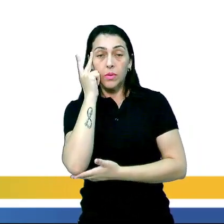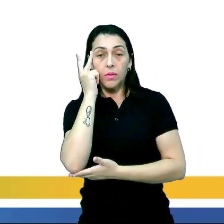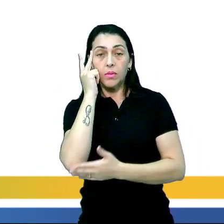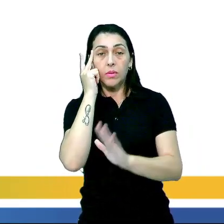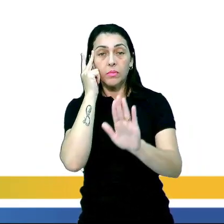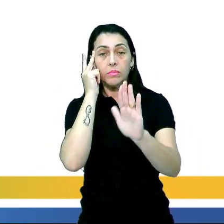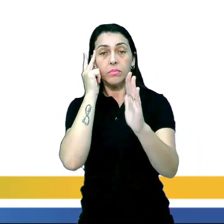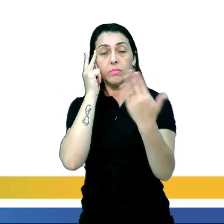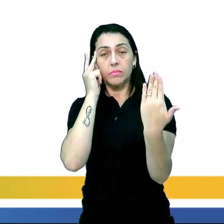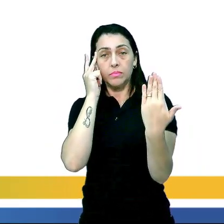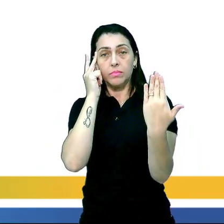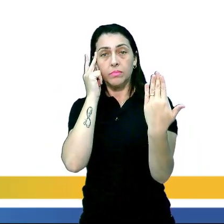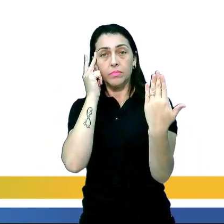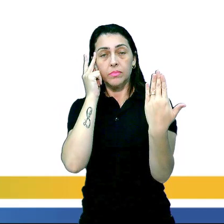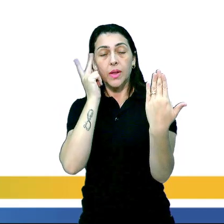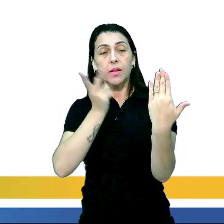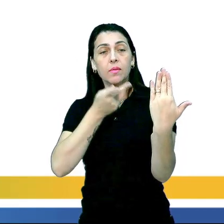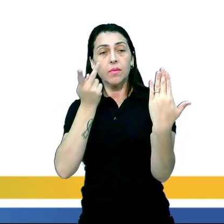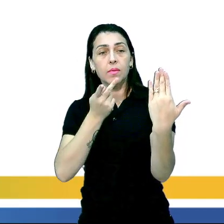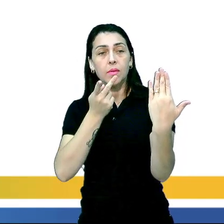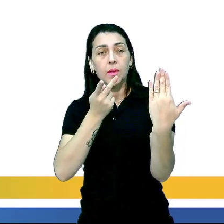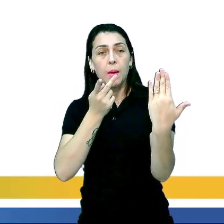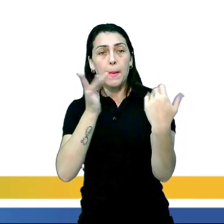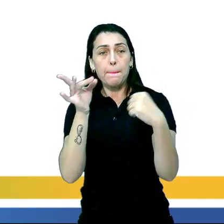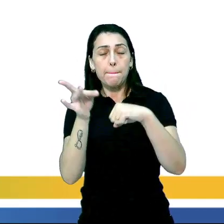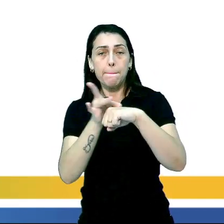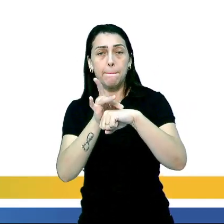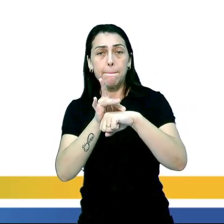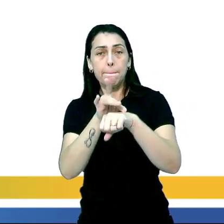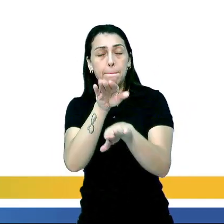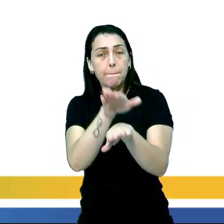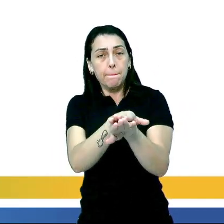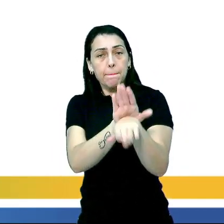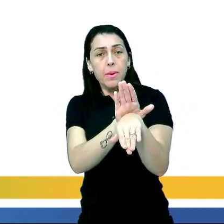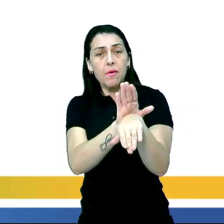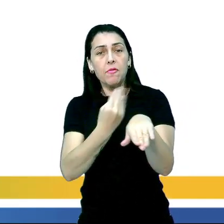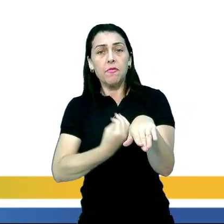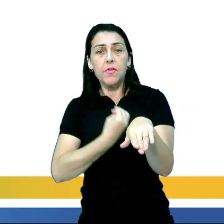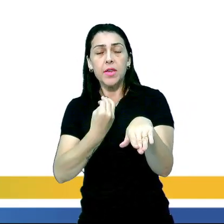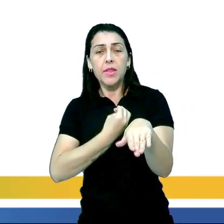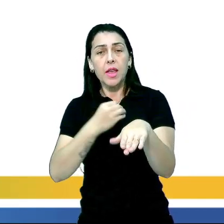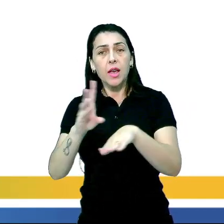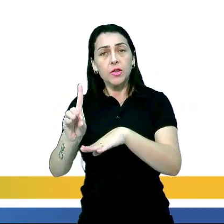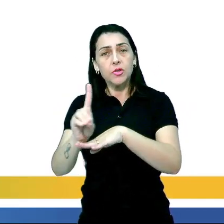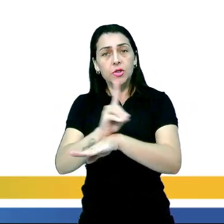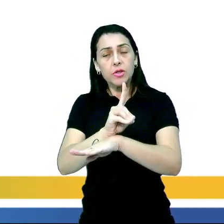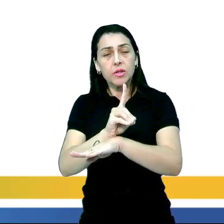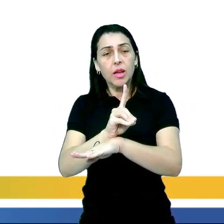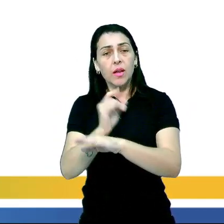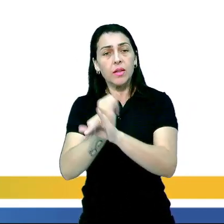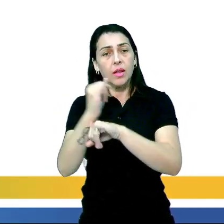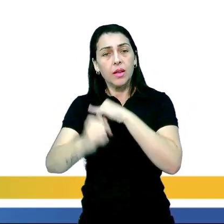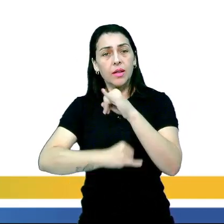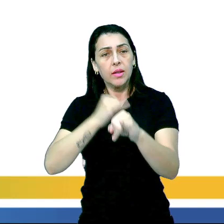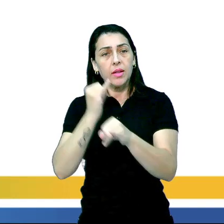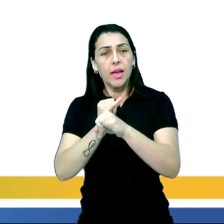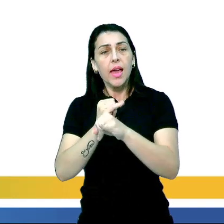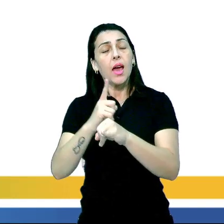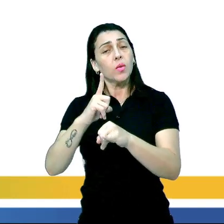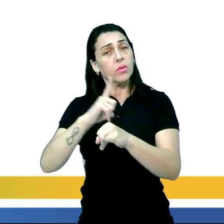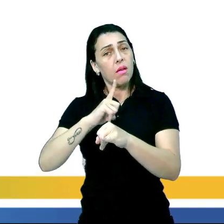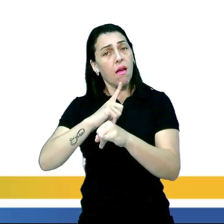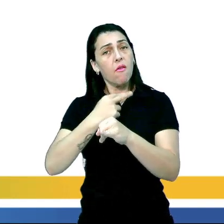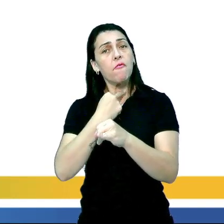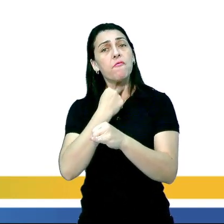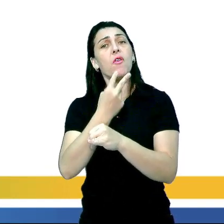de costas, e aí ele diz assim, preto no branco, vida digital. Na internet, eu